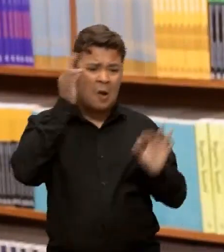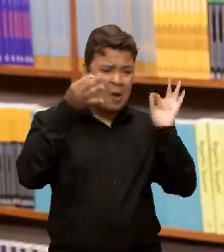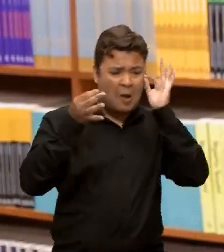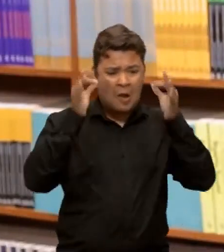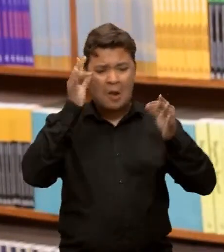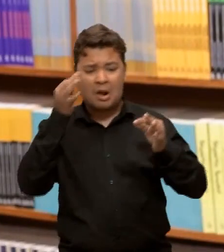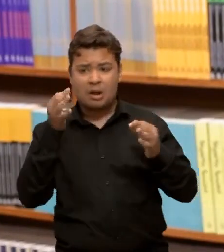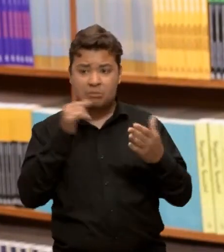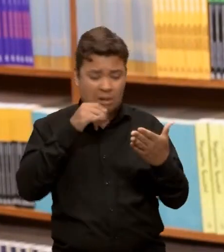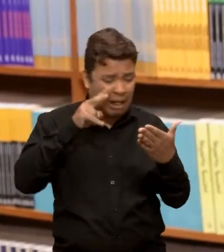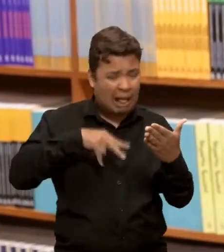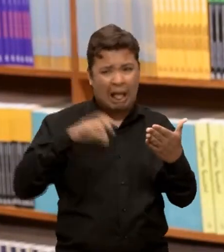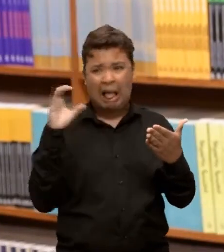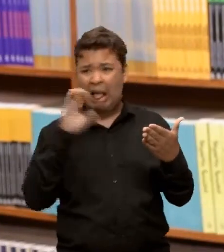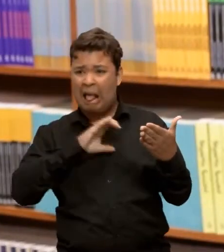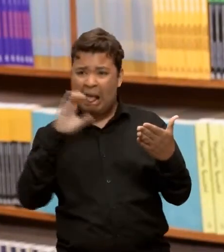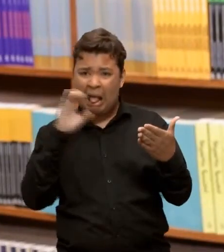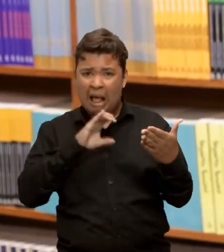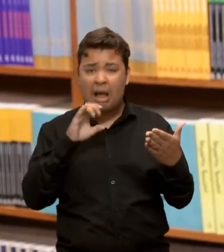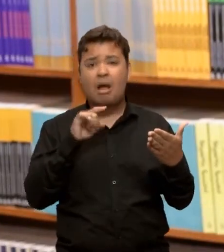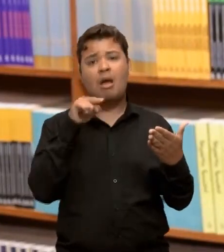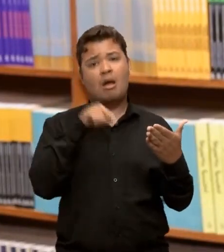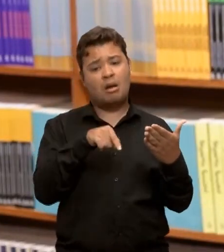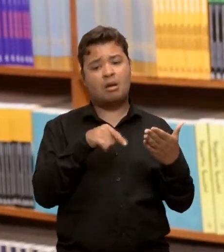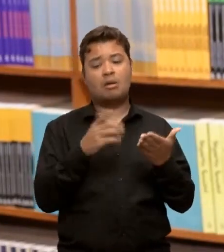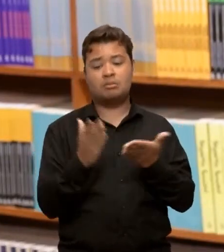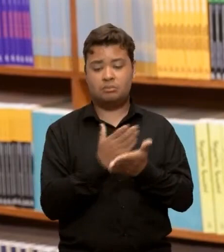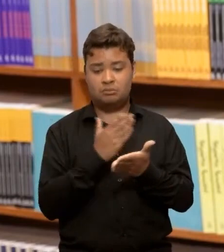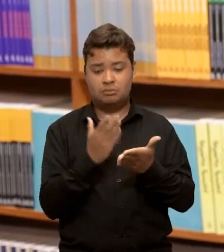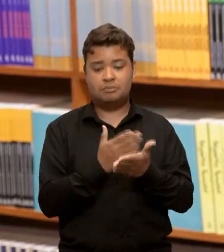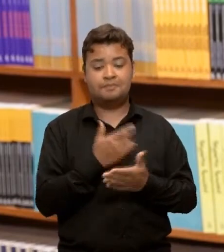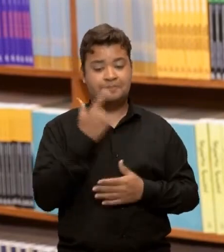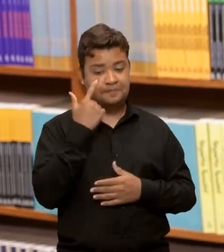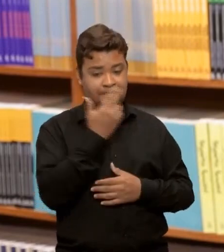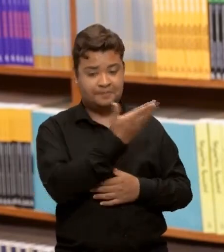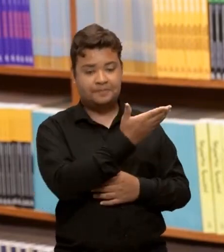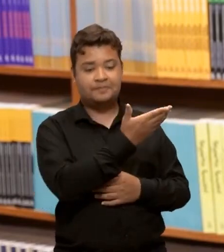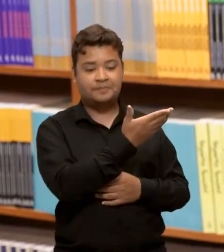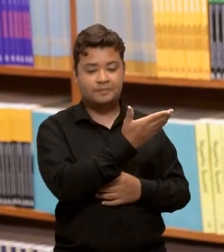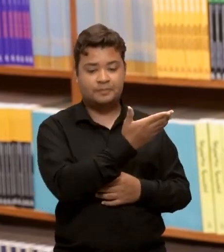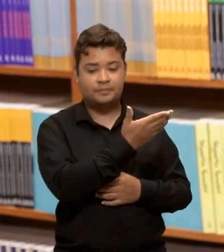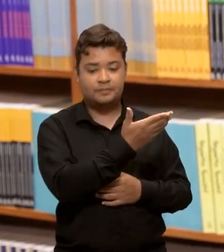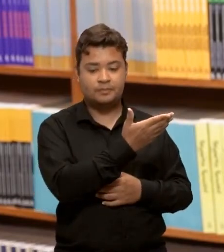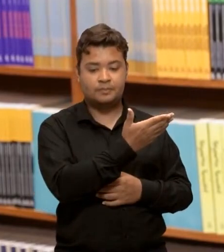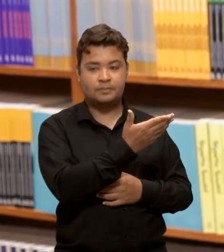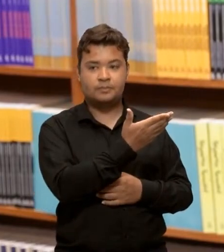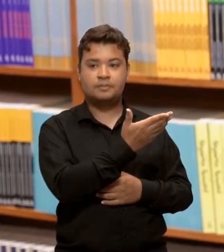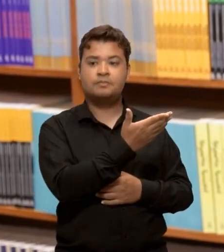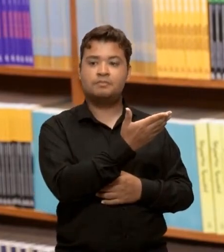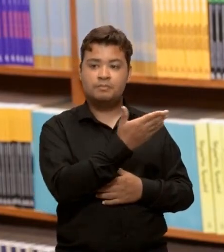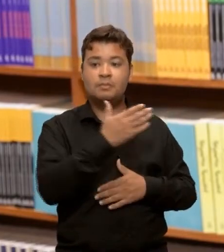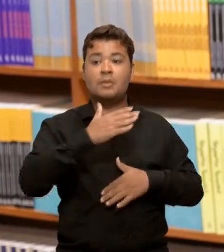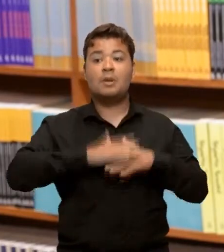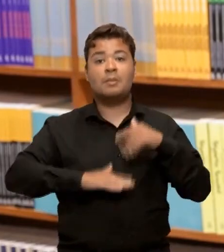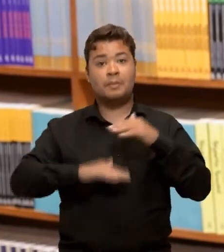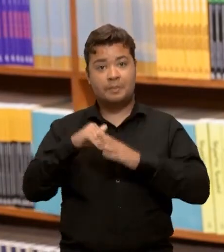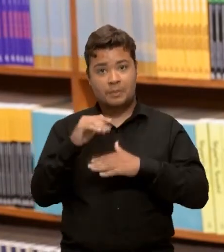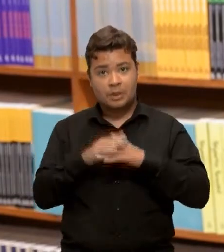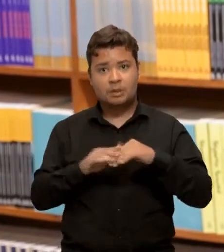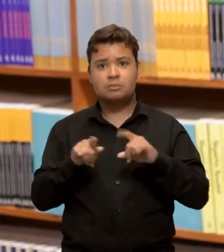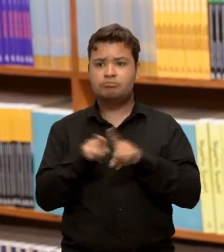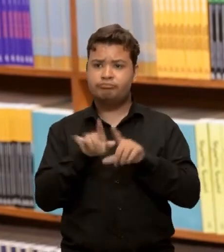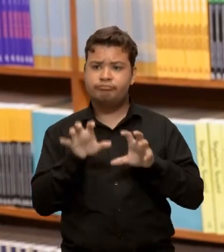de leitura? É disso que trata a obra Livro, Mundo Digital e Leituras, Práticas e